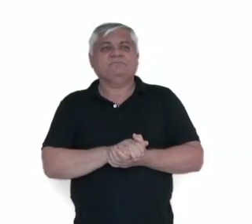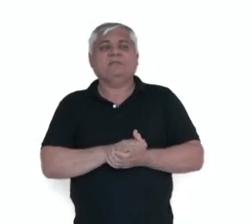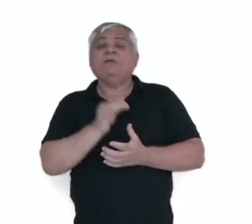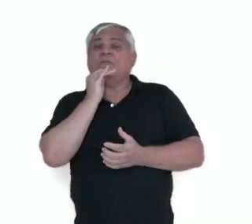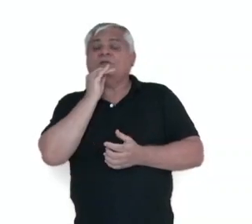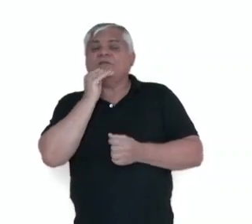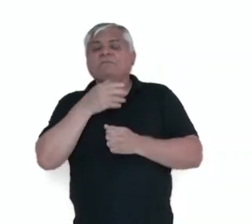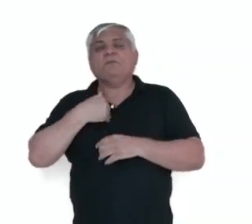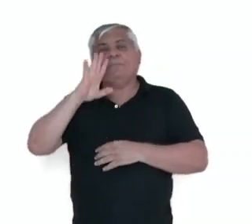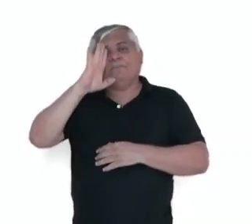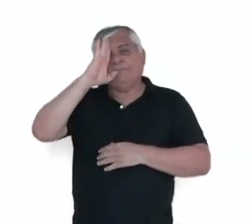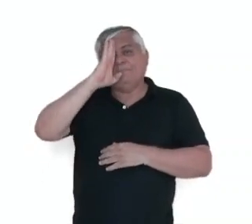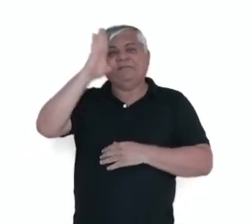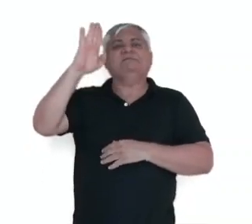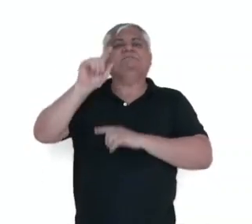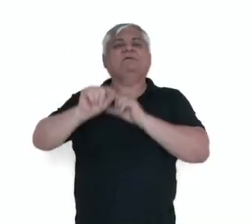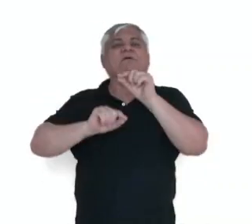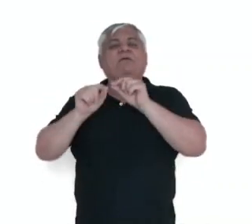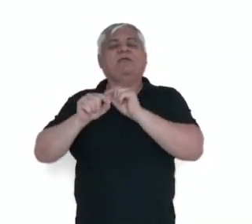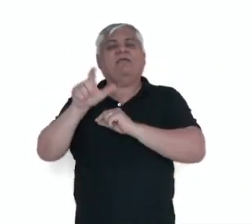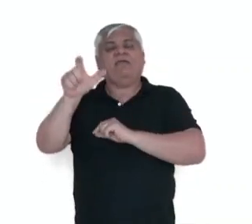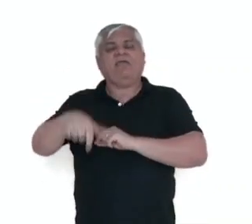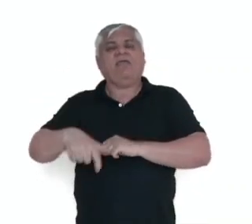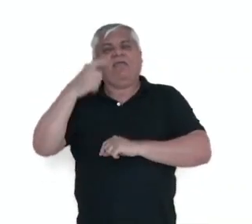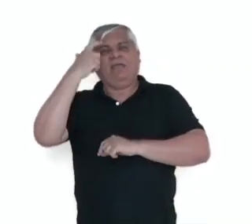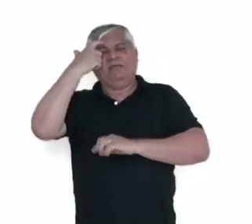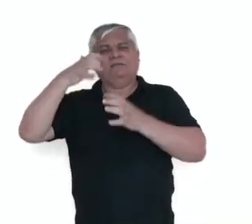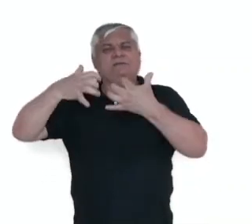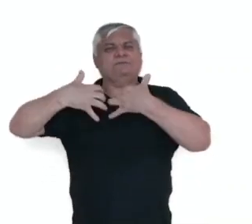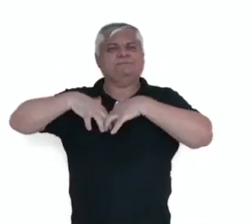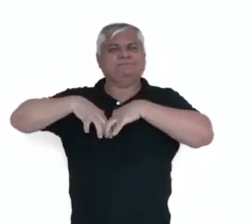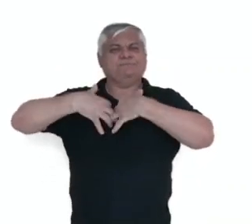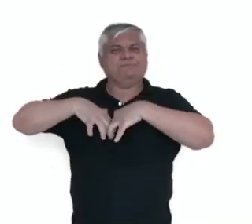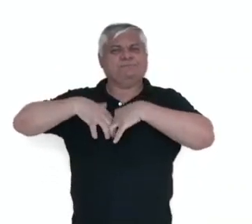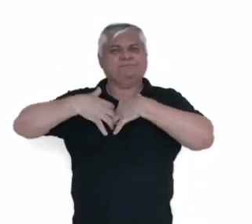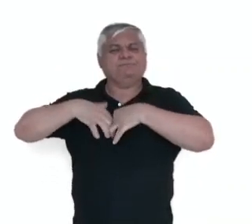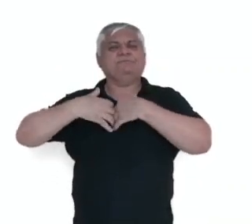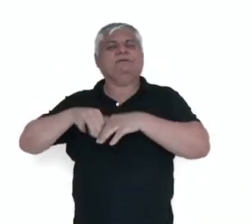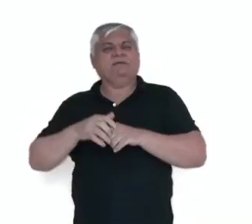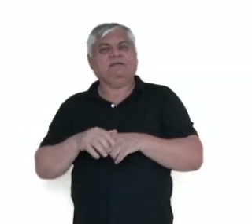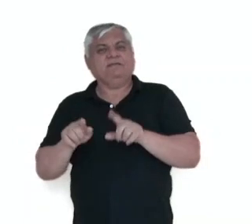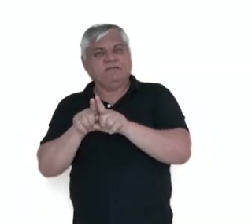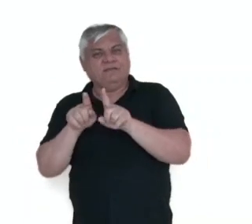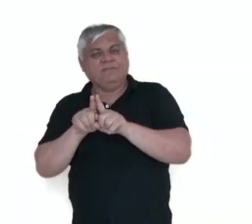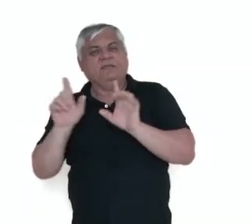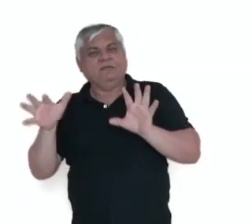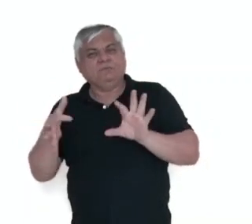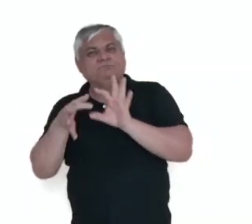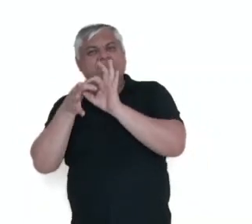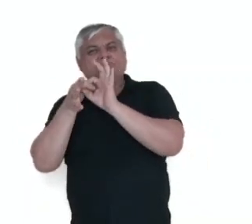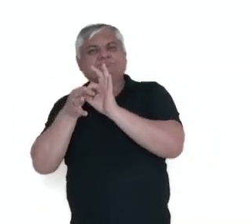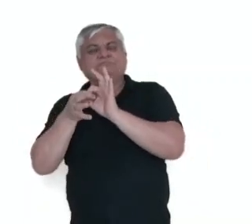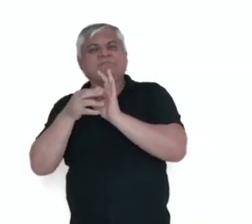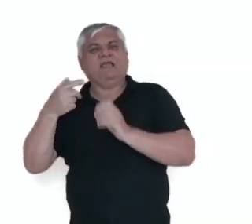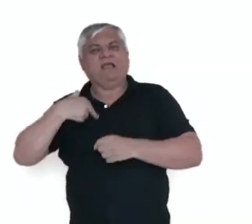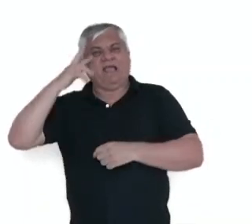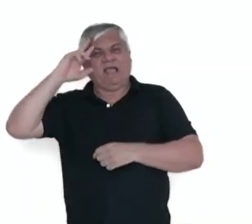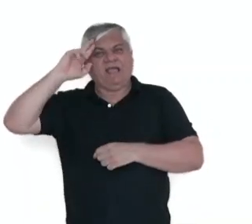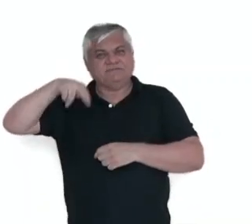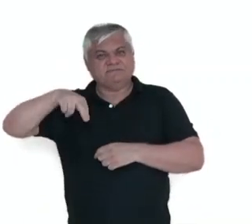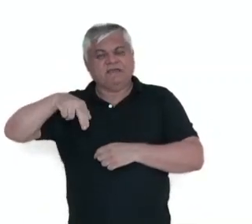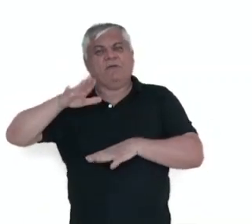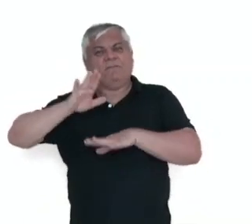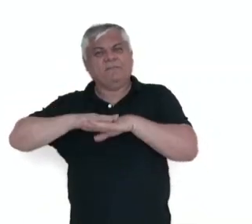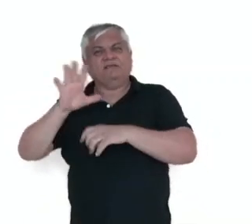como principal antagonista o racionalismo, corrente epistemológica de acordo com a qual a razão é o caminho